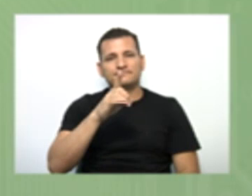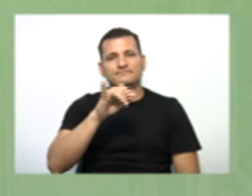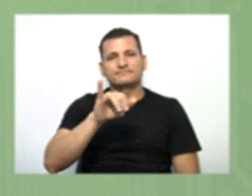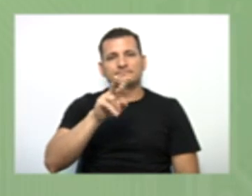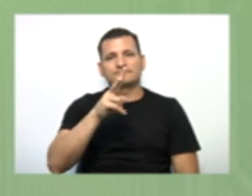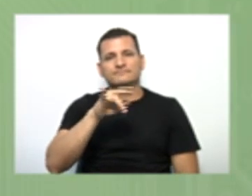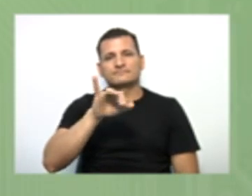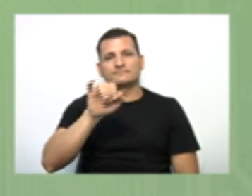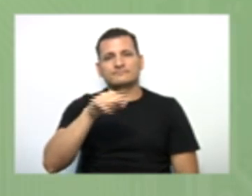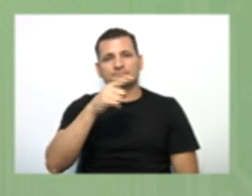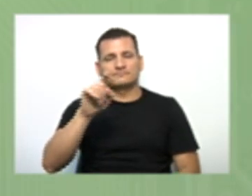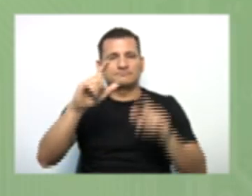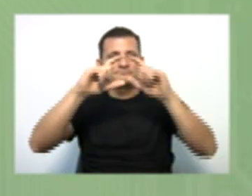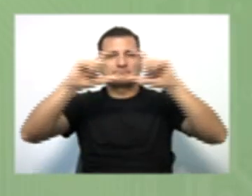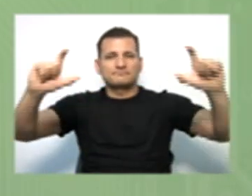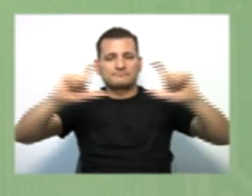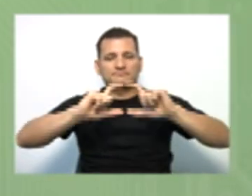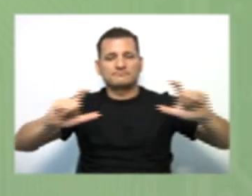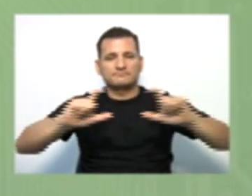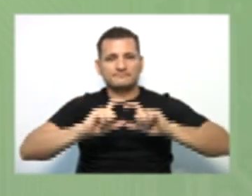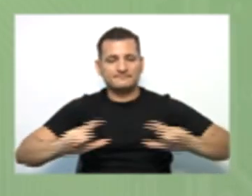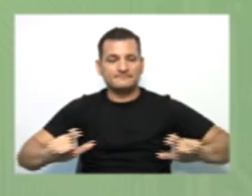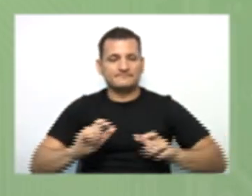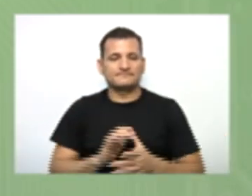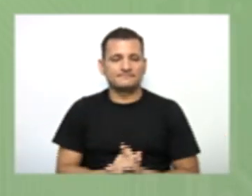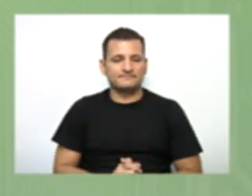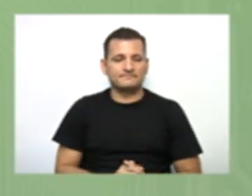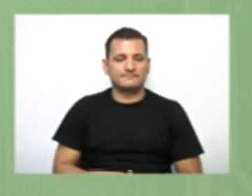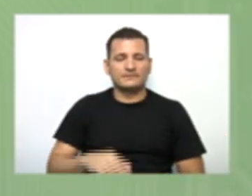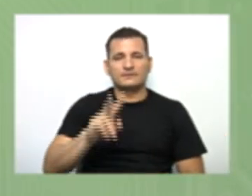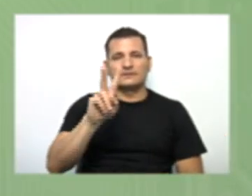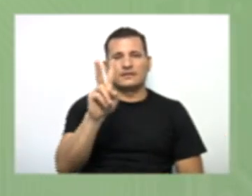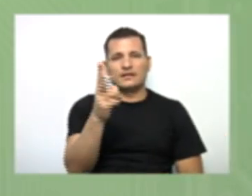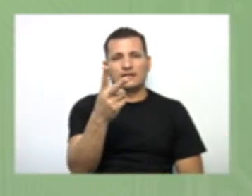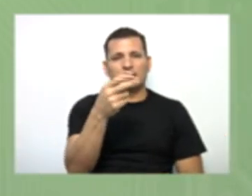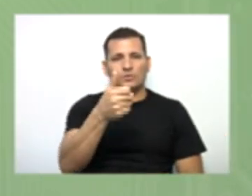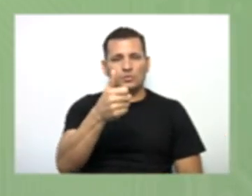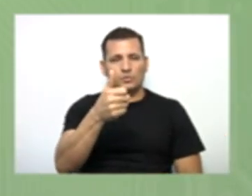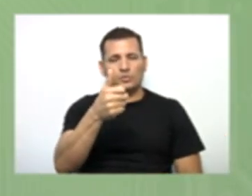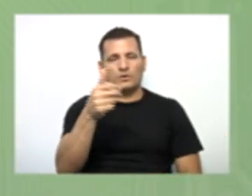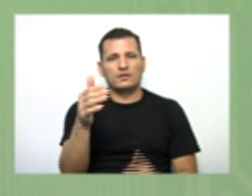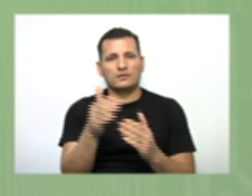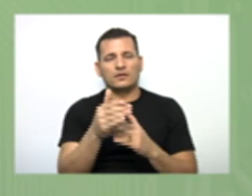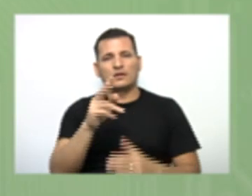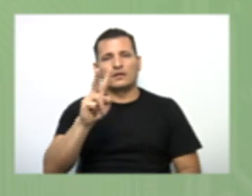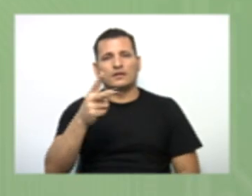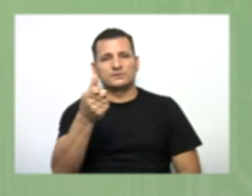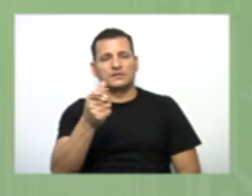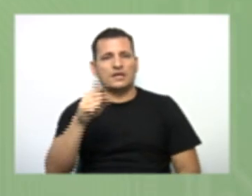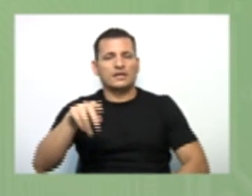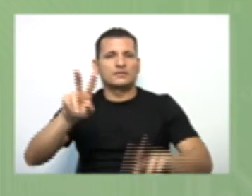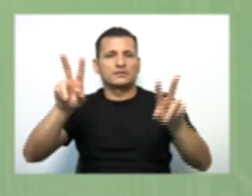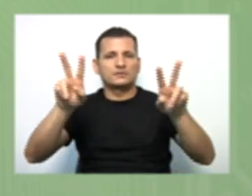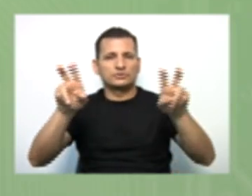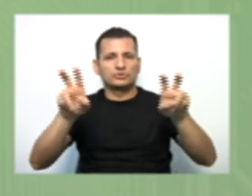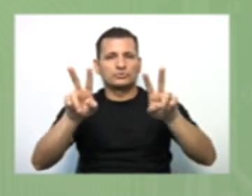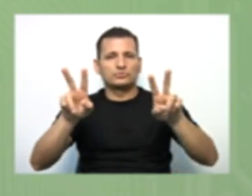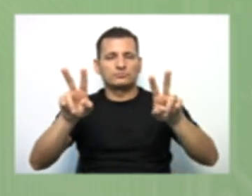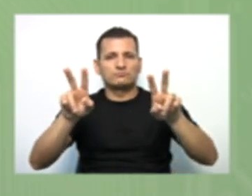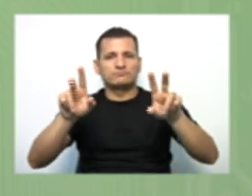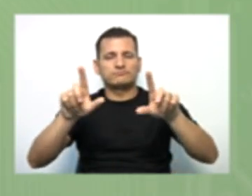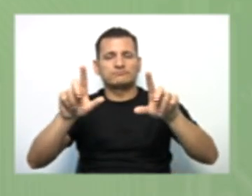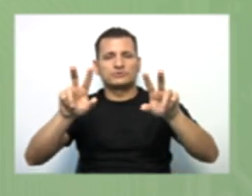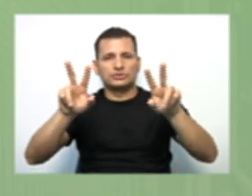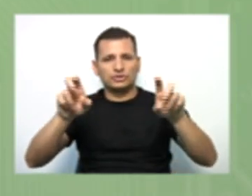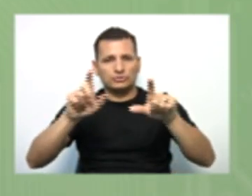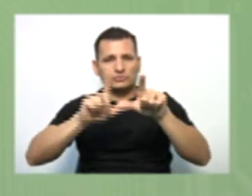site. A tag H1 até o H6, que é a tag de hierarquia de títulos, que ele vai aumentando e diminuindo